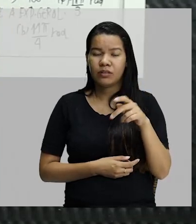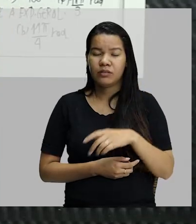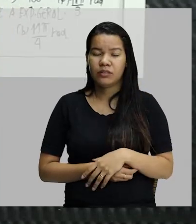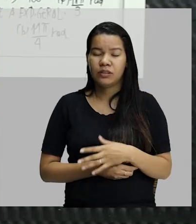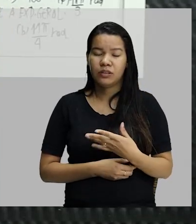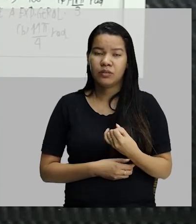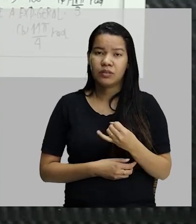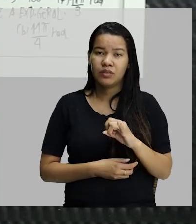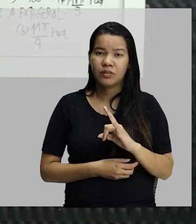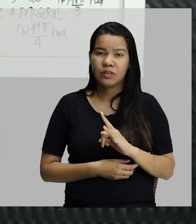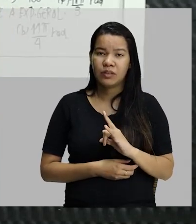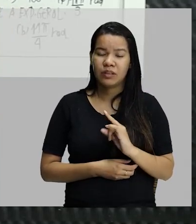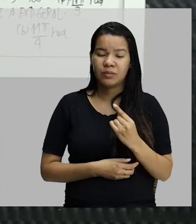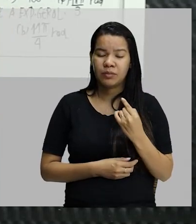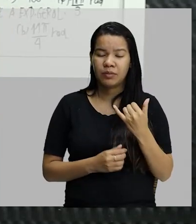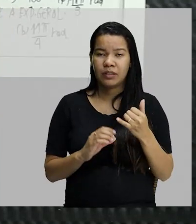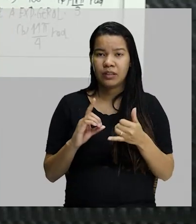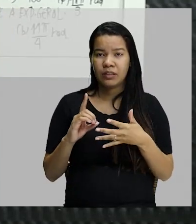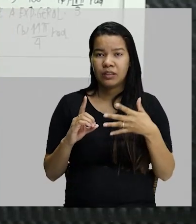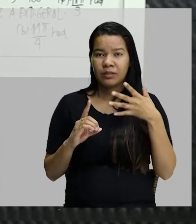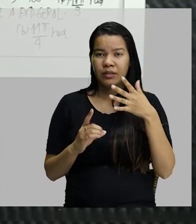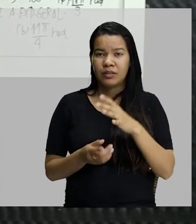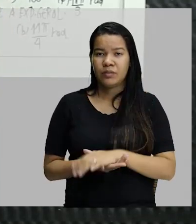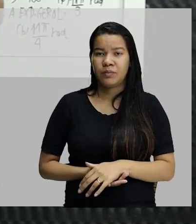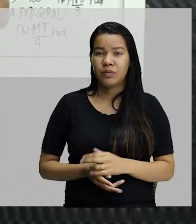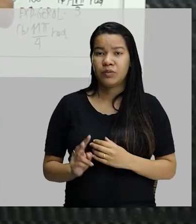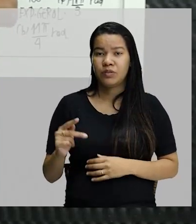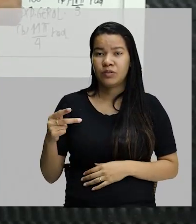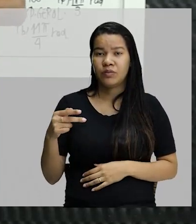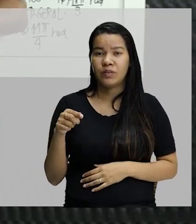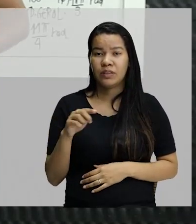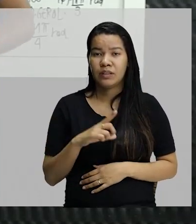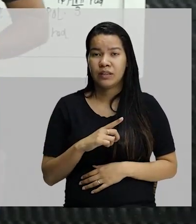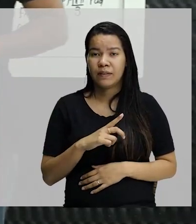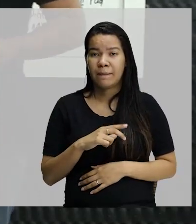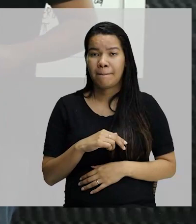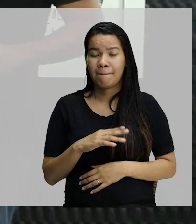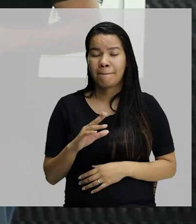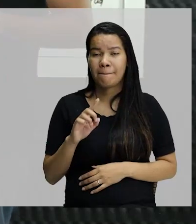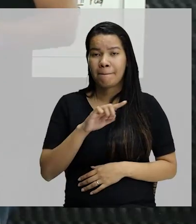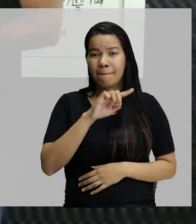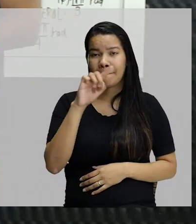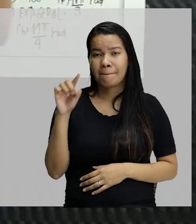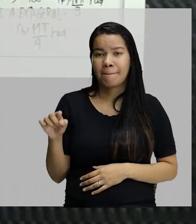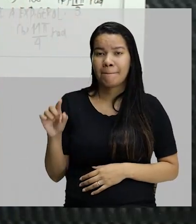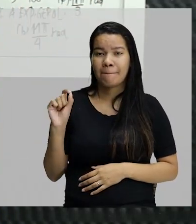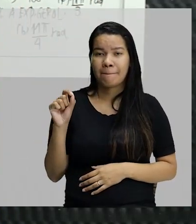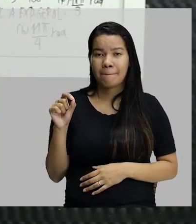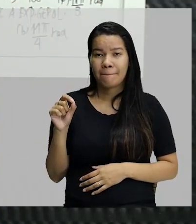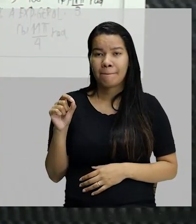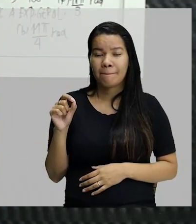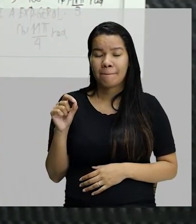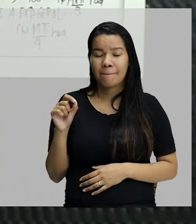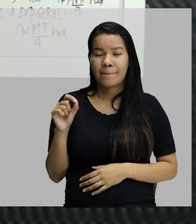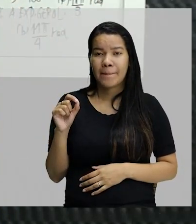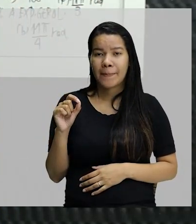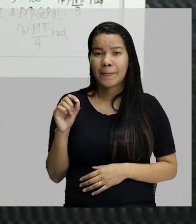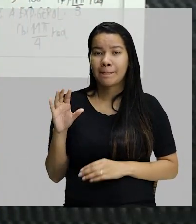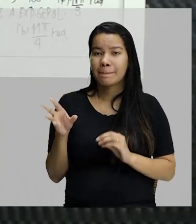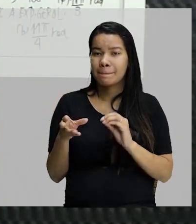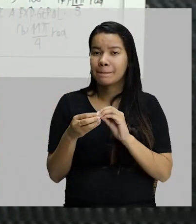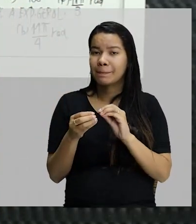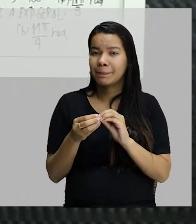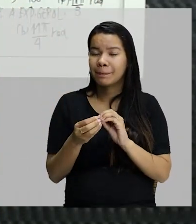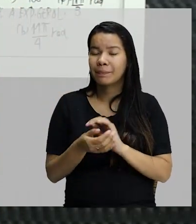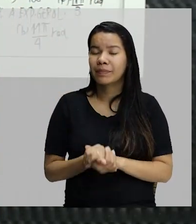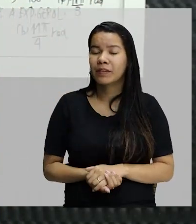tenho aqui a primeira determinação positiva, você tem infinitos arcos que são côngruos a ele,